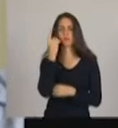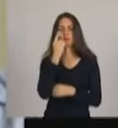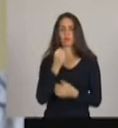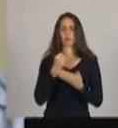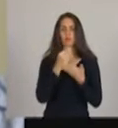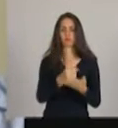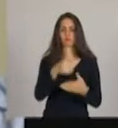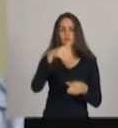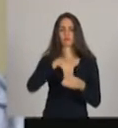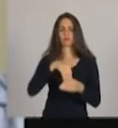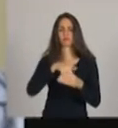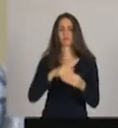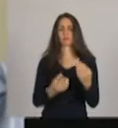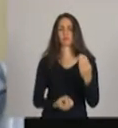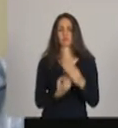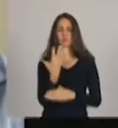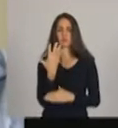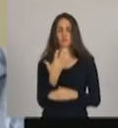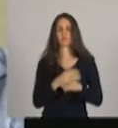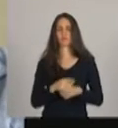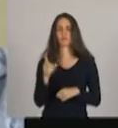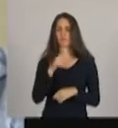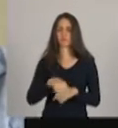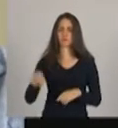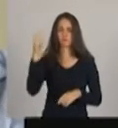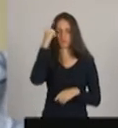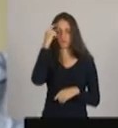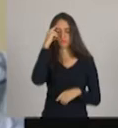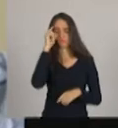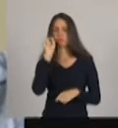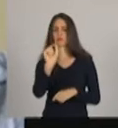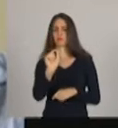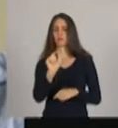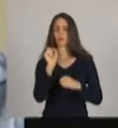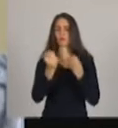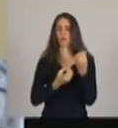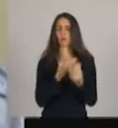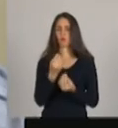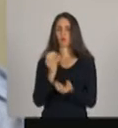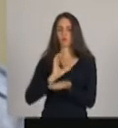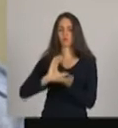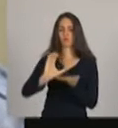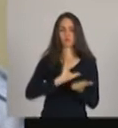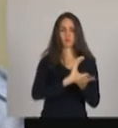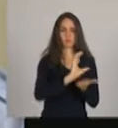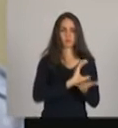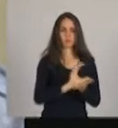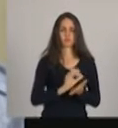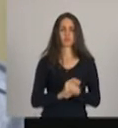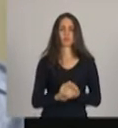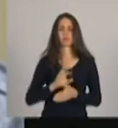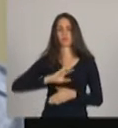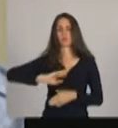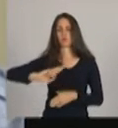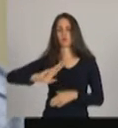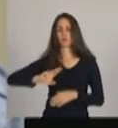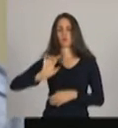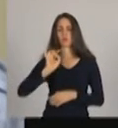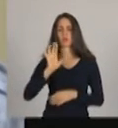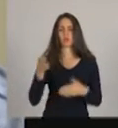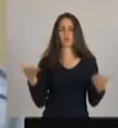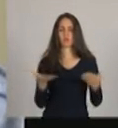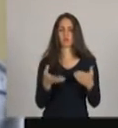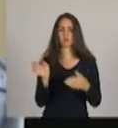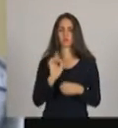parlamentares, onde nós estamos pensando no poder de investimento do Estado, não somente